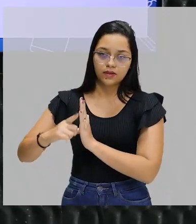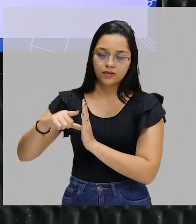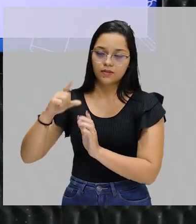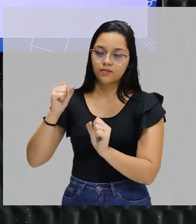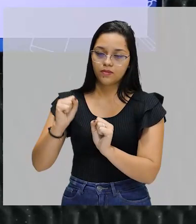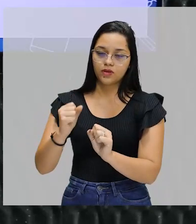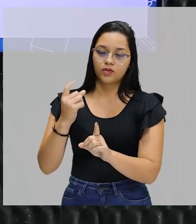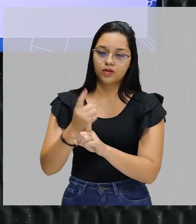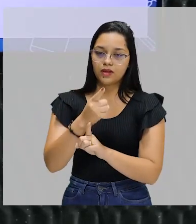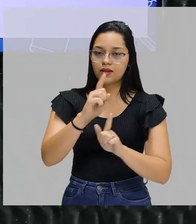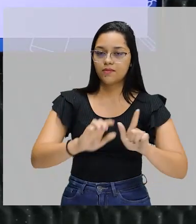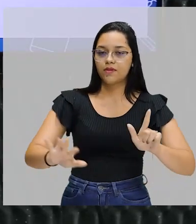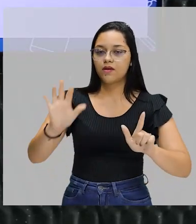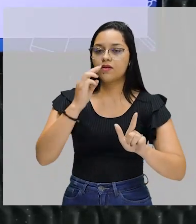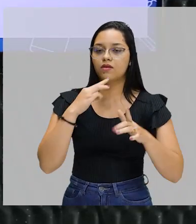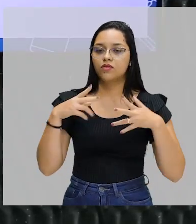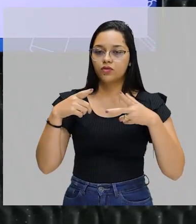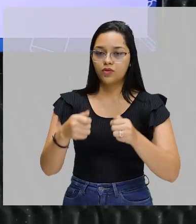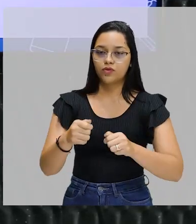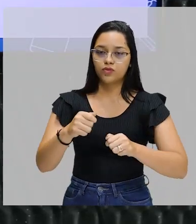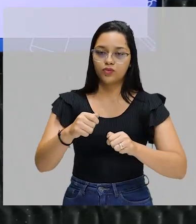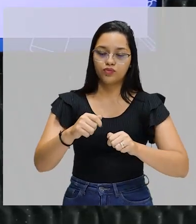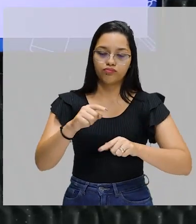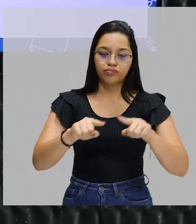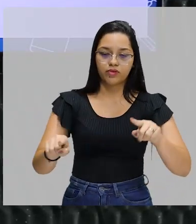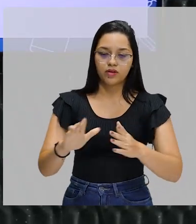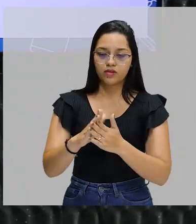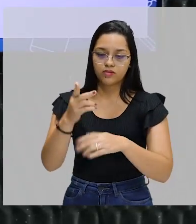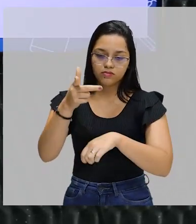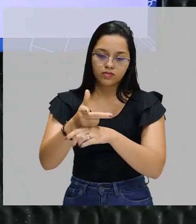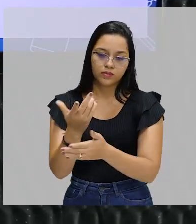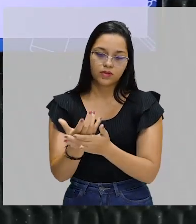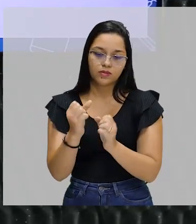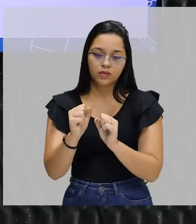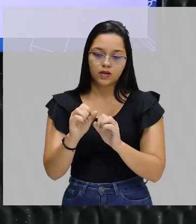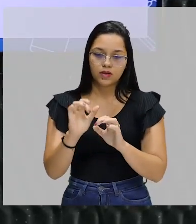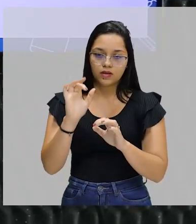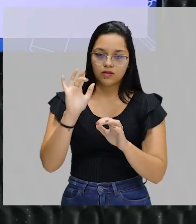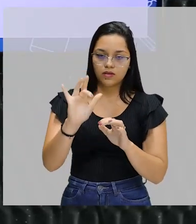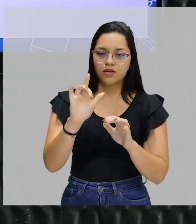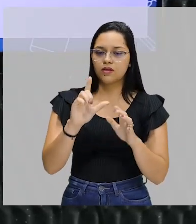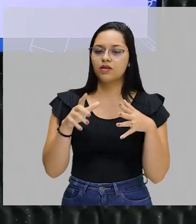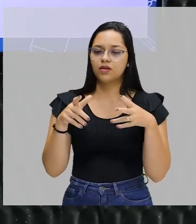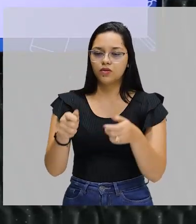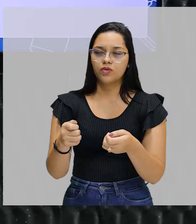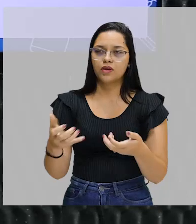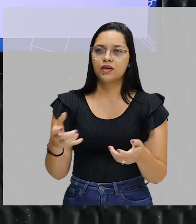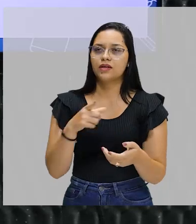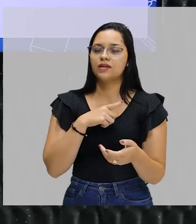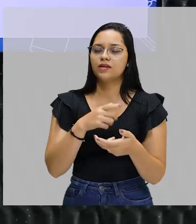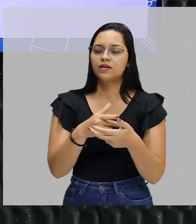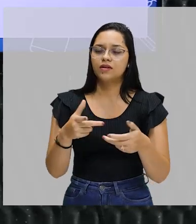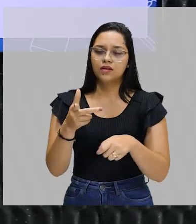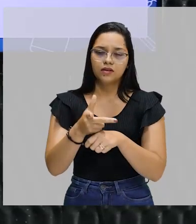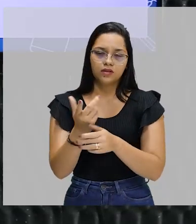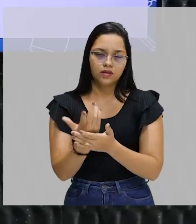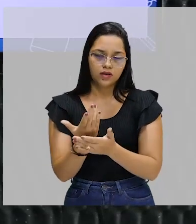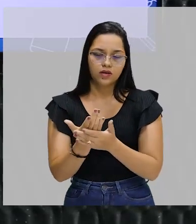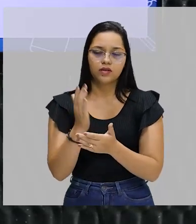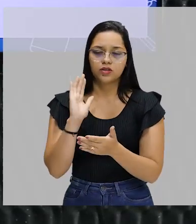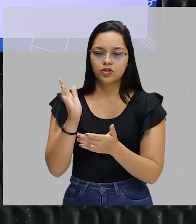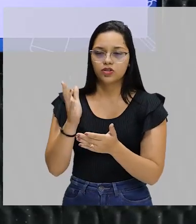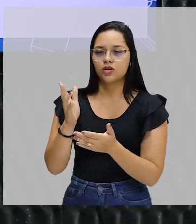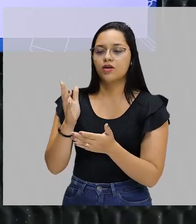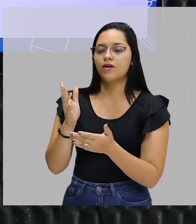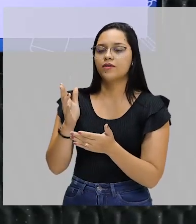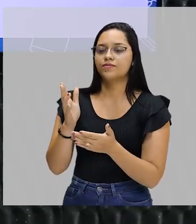lá na plataforma Gonçalves Dias todo esse material, certo? Então, basta acessar a plataforma, lá você vai ter acesso a essas aulas, que já foram